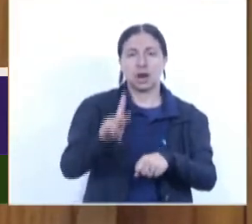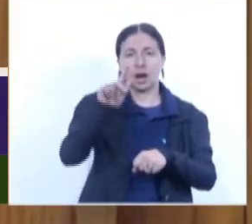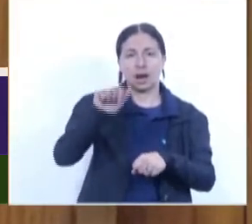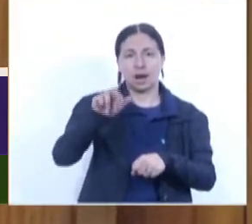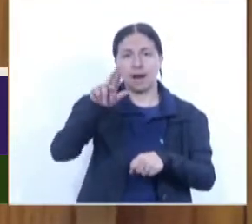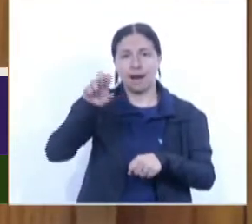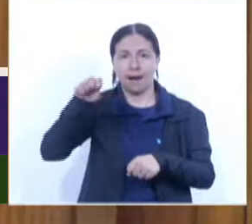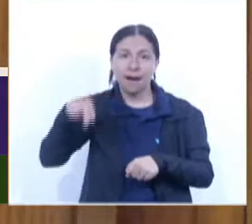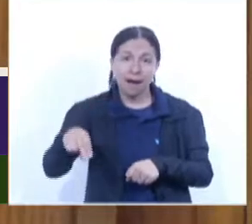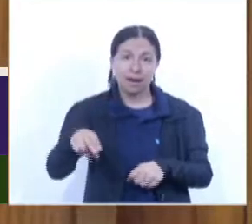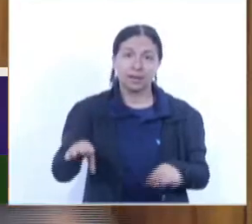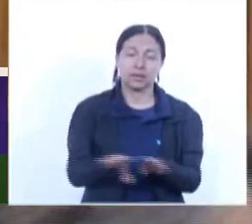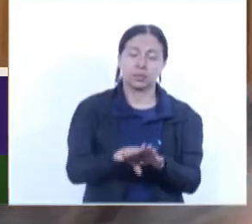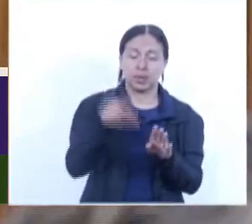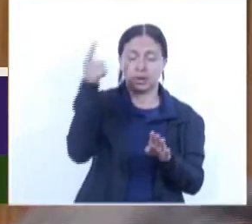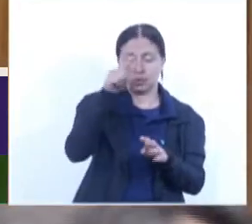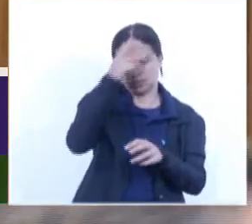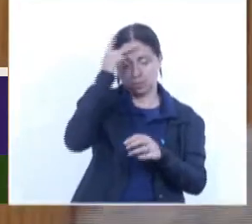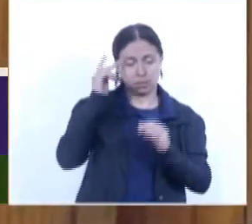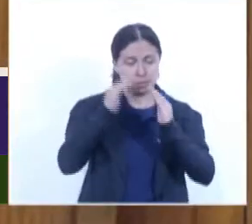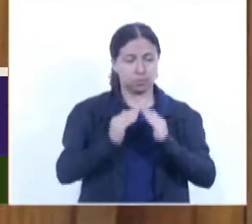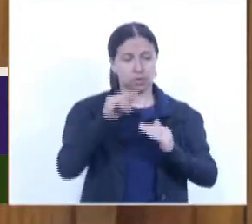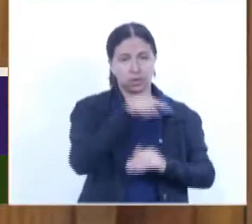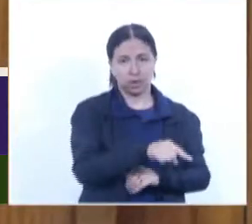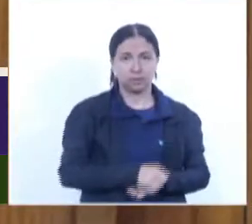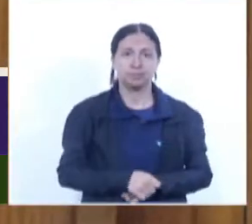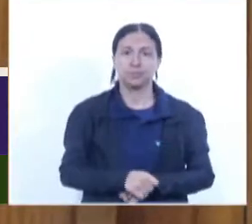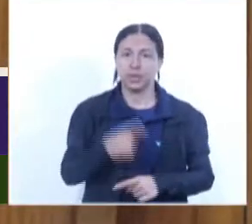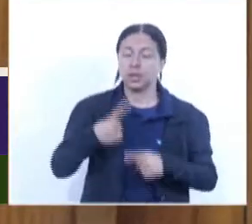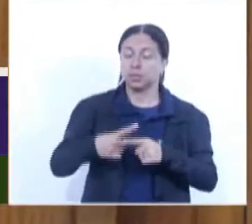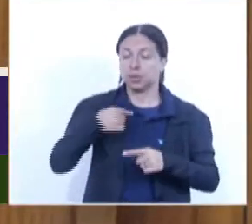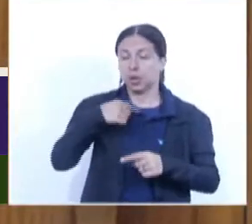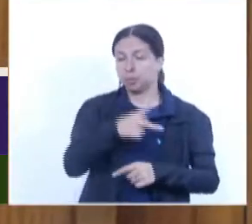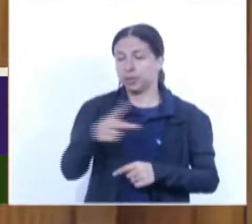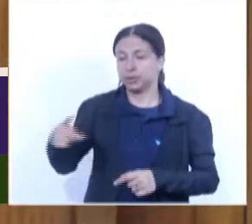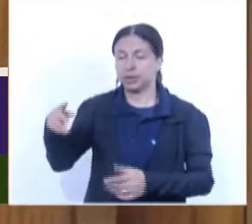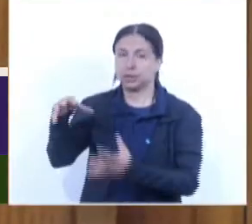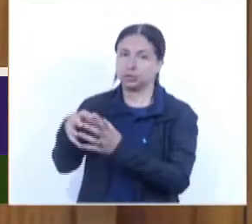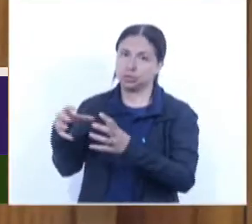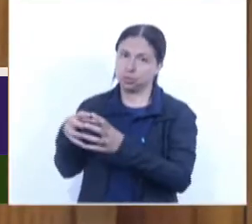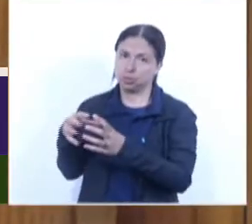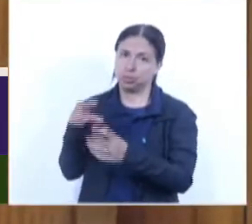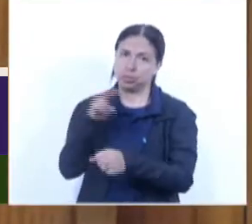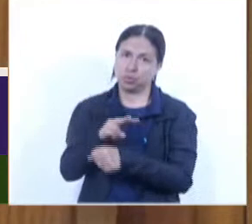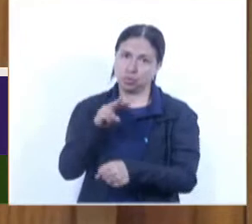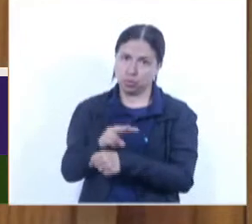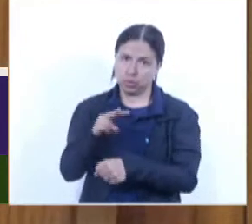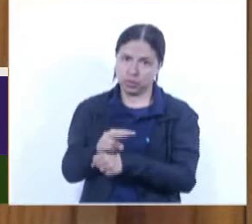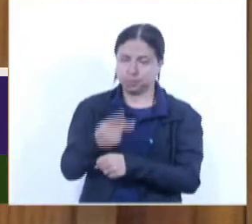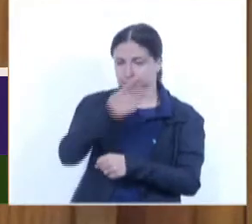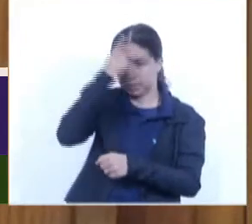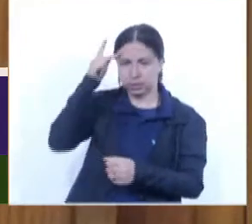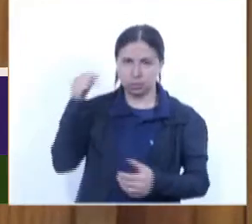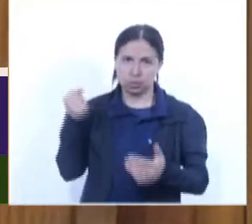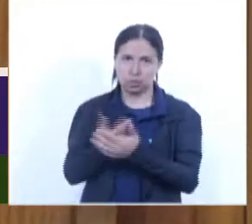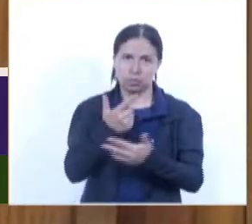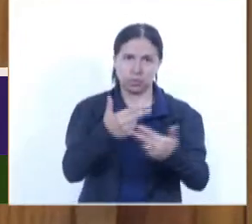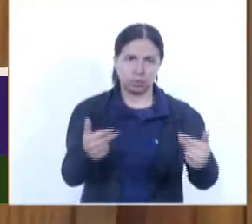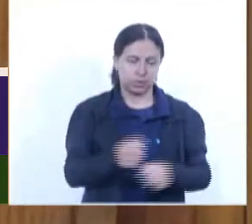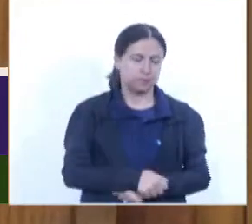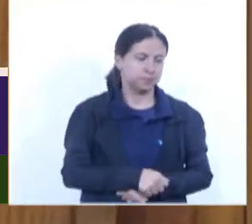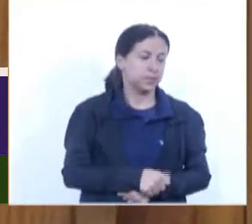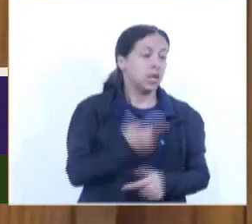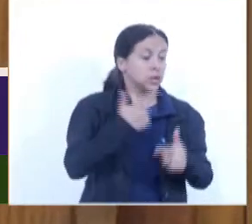eu presida comissão de Defesa do Consumidor e todo esses problemas na área do Consumidor chega para que eu possa ajudar